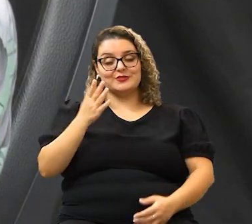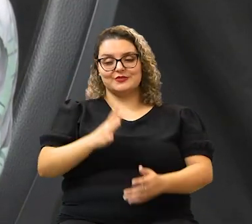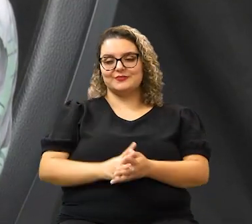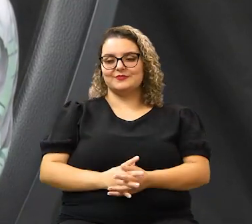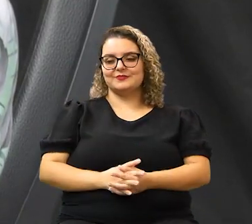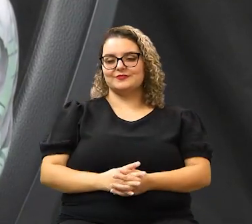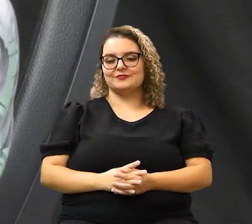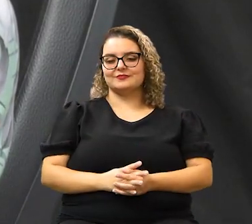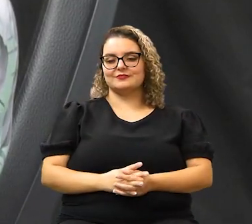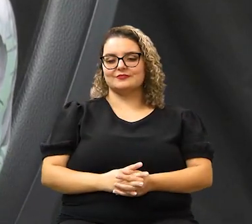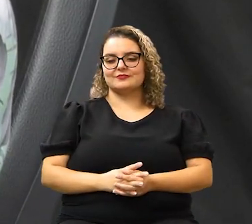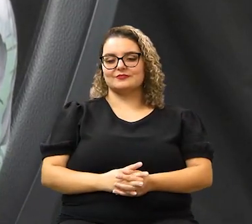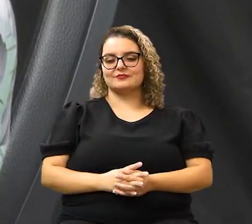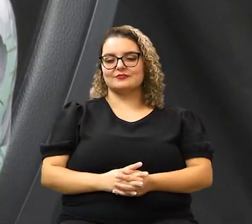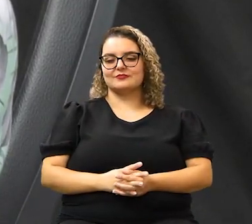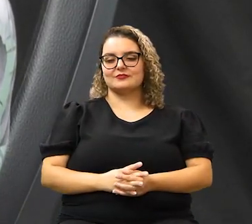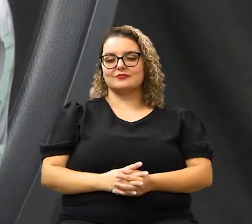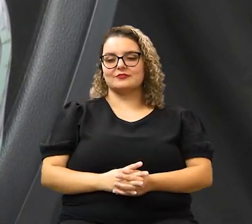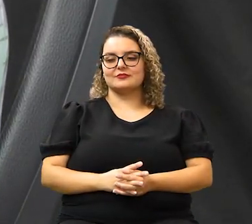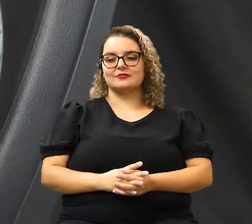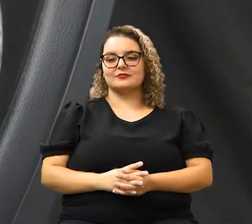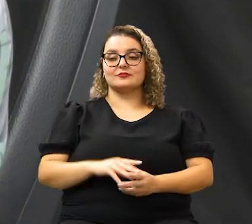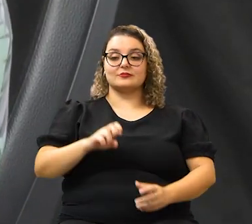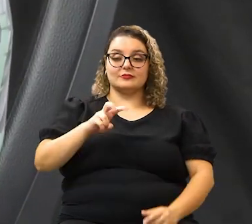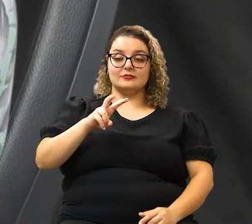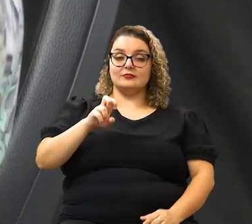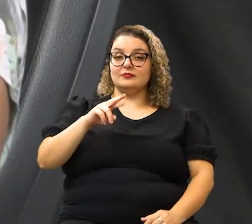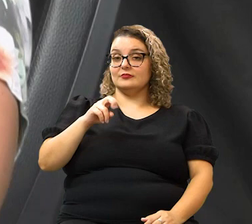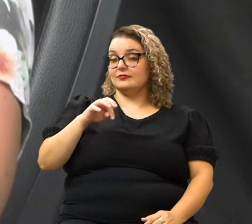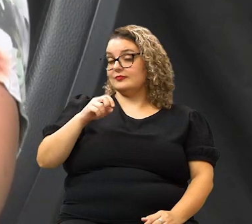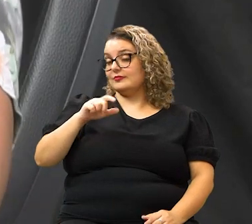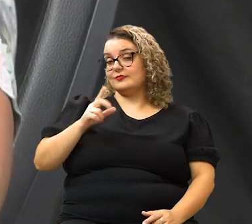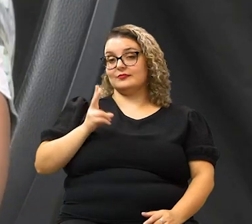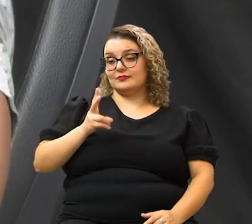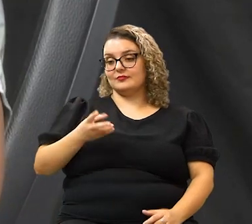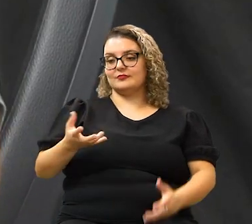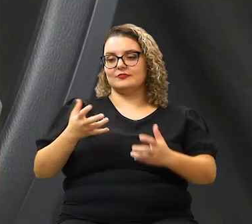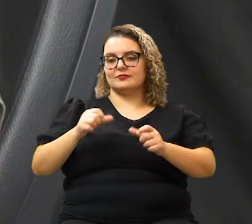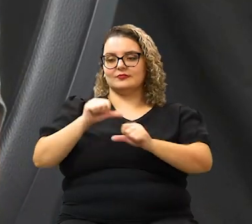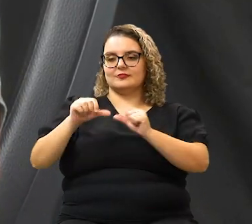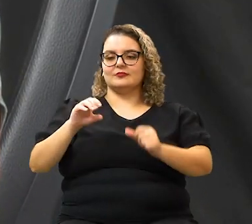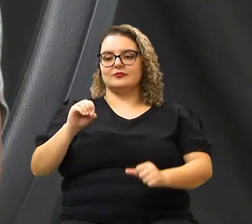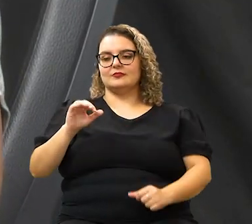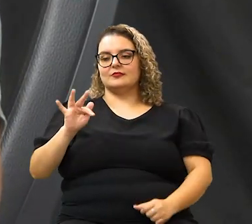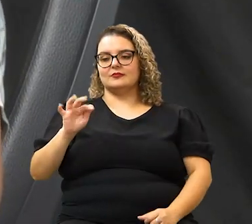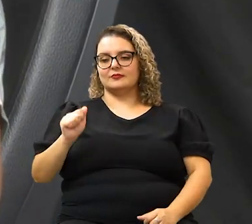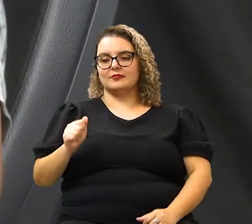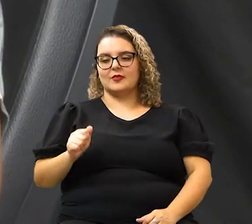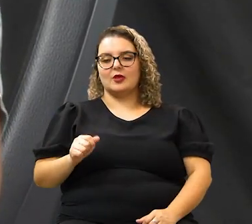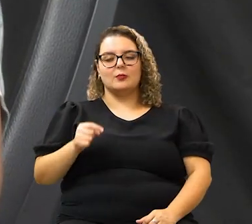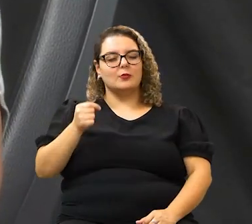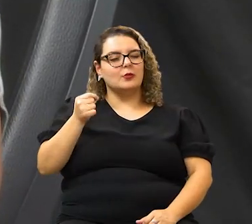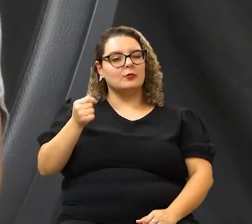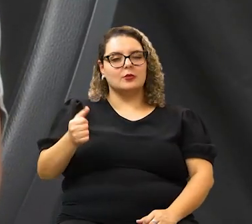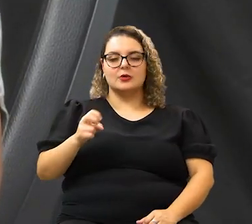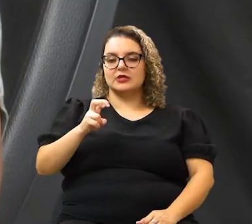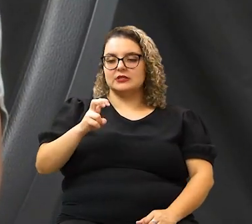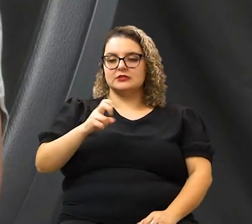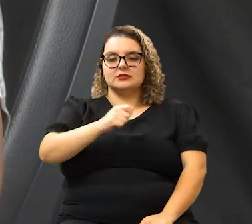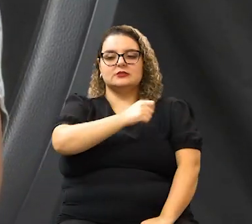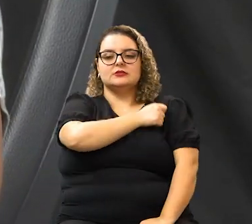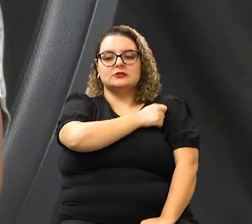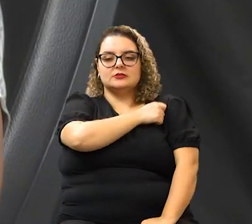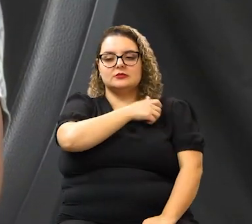do eventual era virar OFA. E eu, por pouco, não virei OFA. Assim, eu tinha pegado 5 aulas lá no Adalberto Prato Silva, no